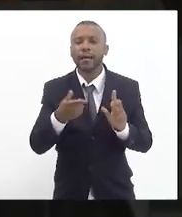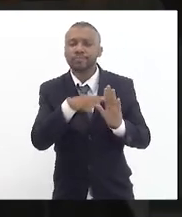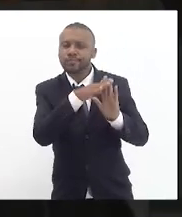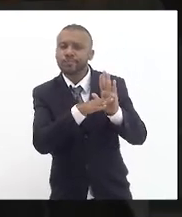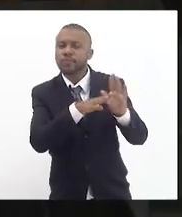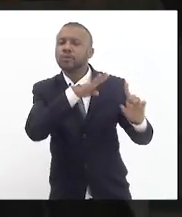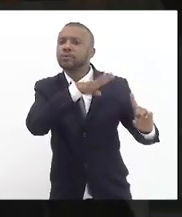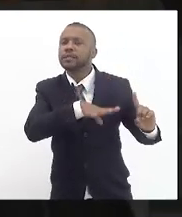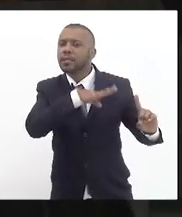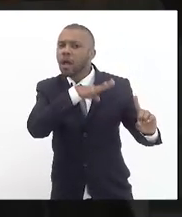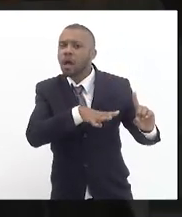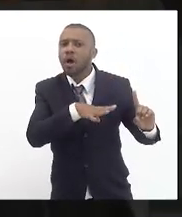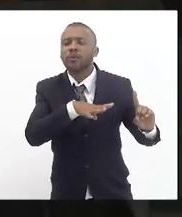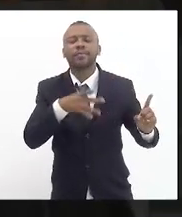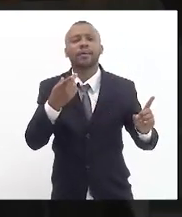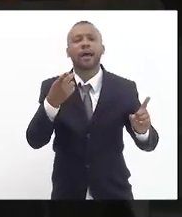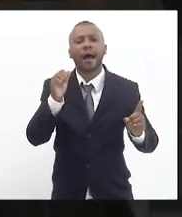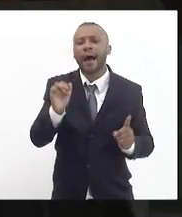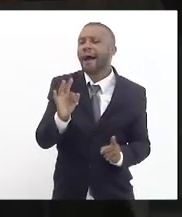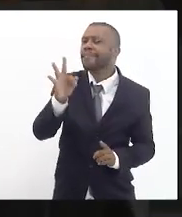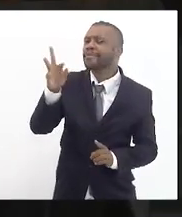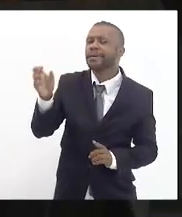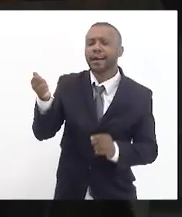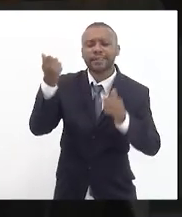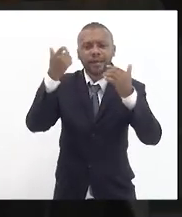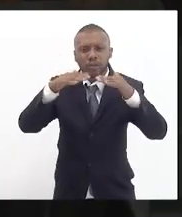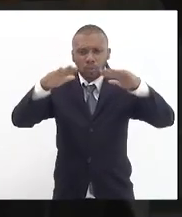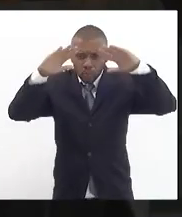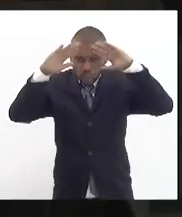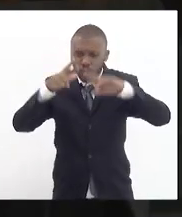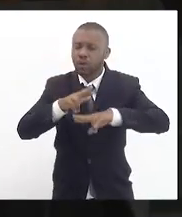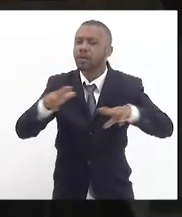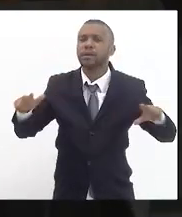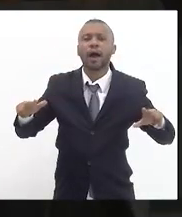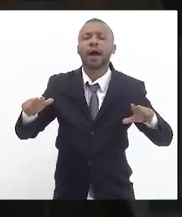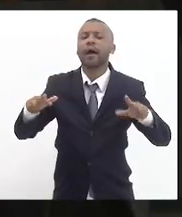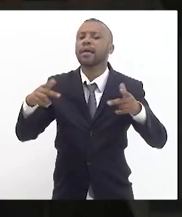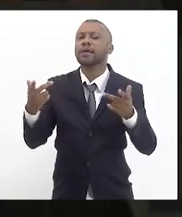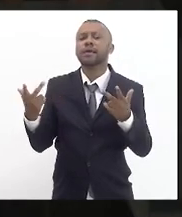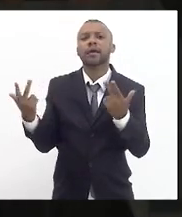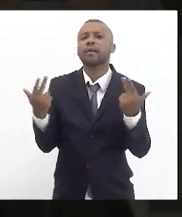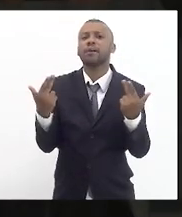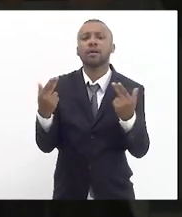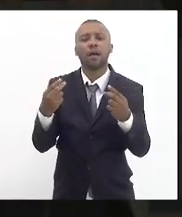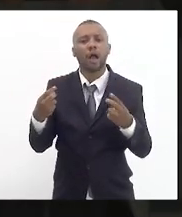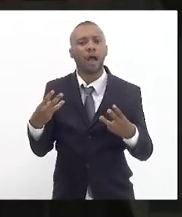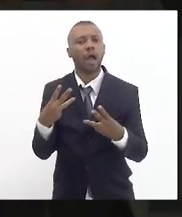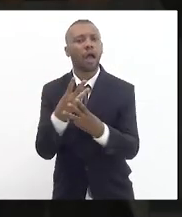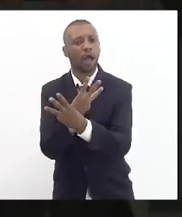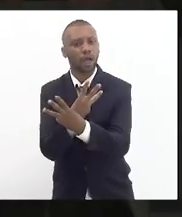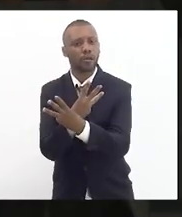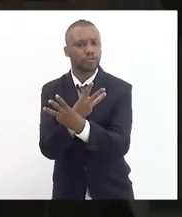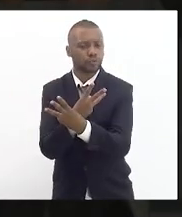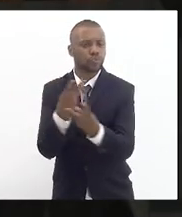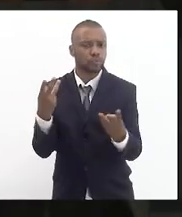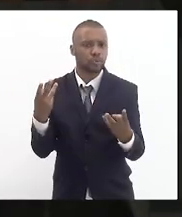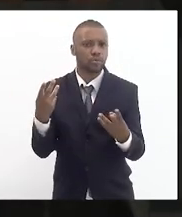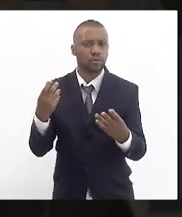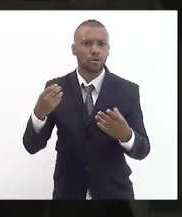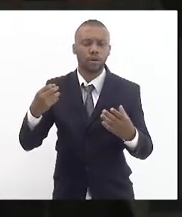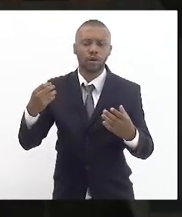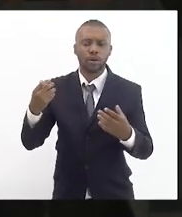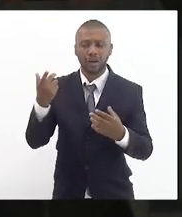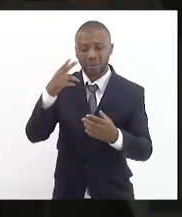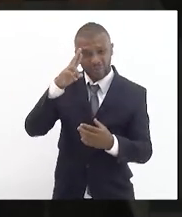dos Deuses africanos dos orixás quem é mercúrio eu acho o senhor dos